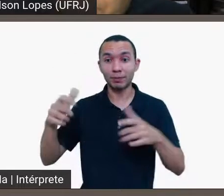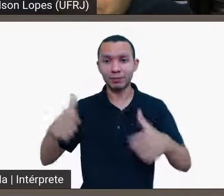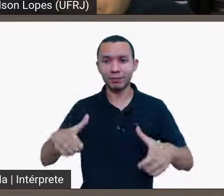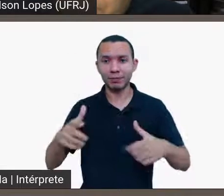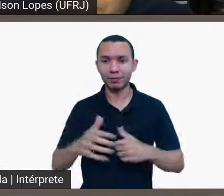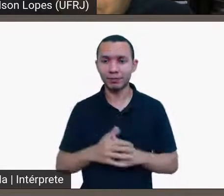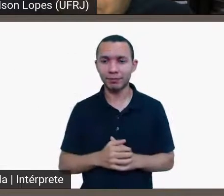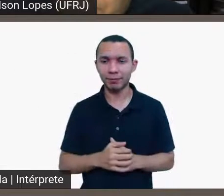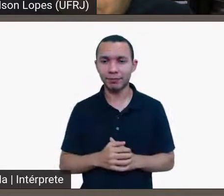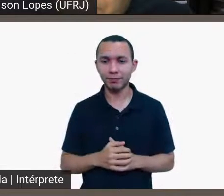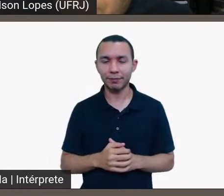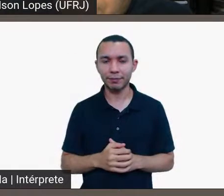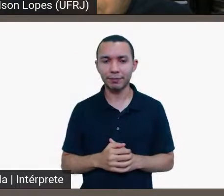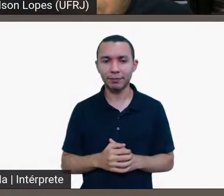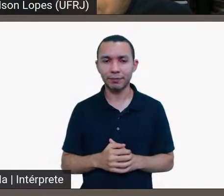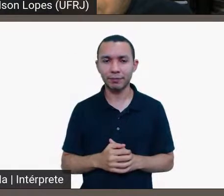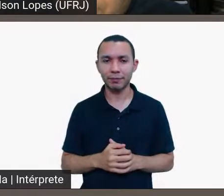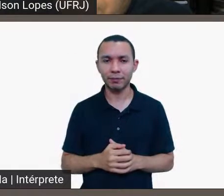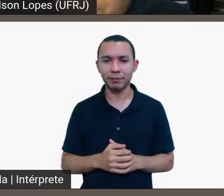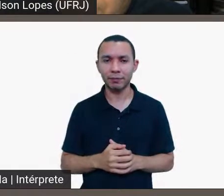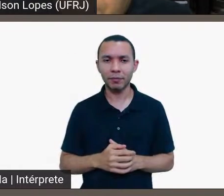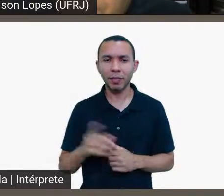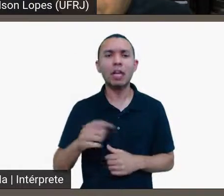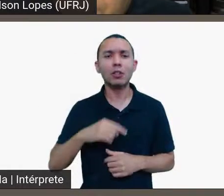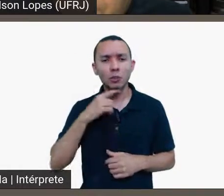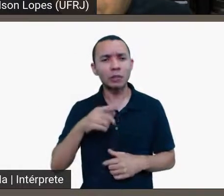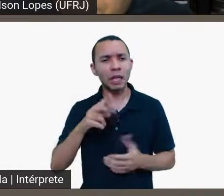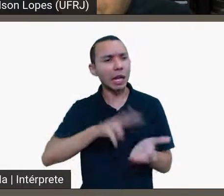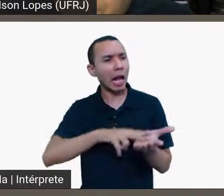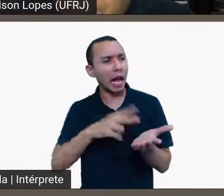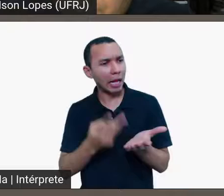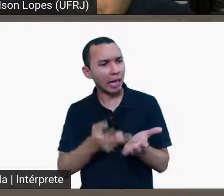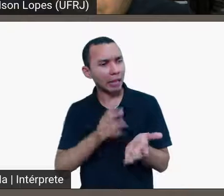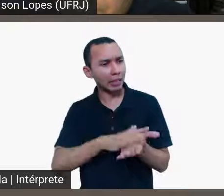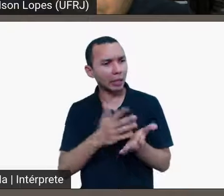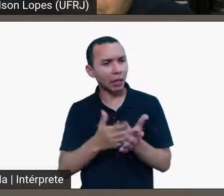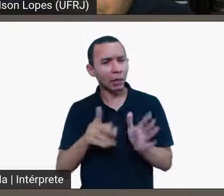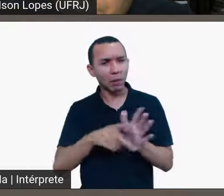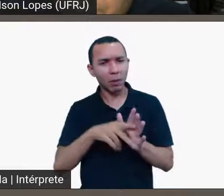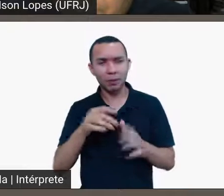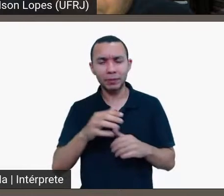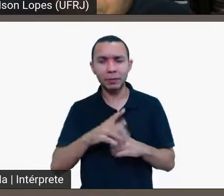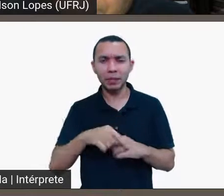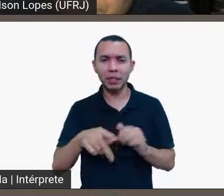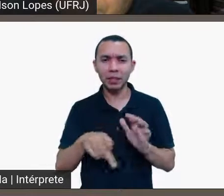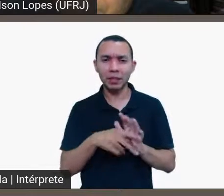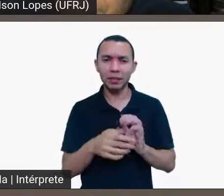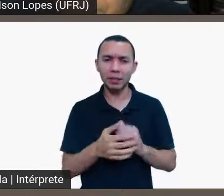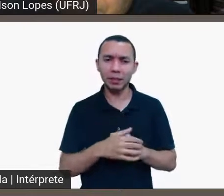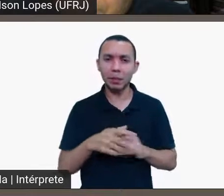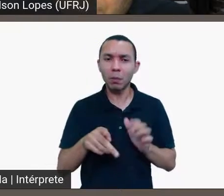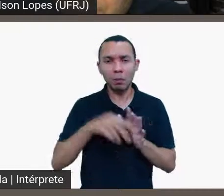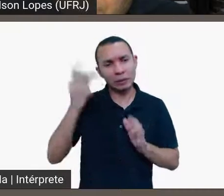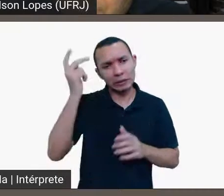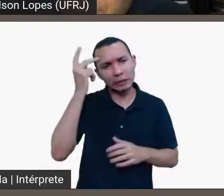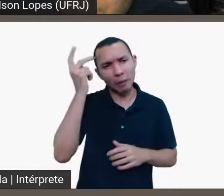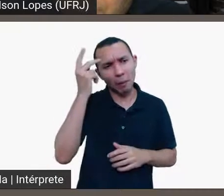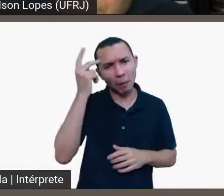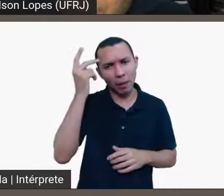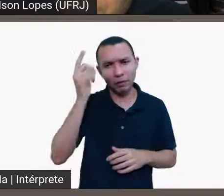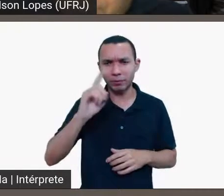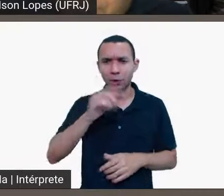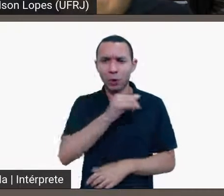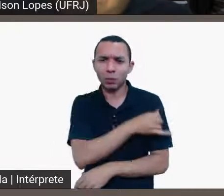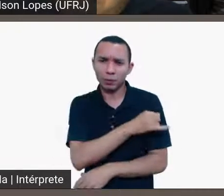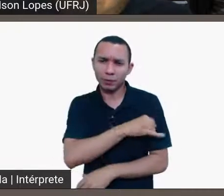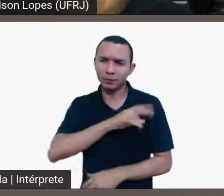obviamente, faça lá sua tradução daquela realidade numa chave que não é propriamente de São Paulo ou do Rio, tanto